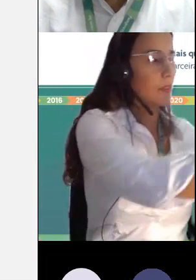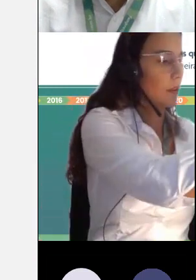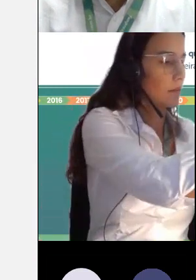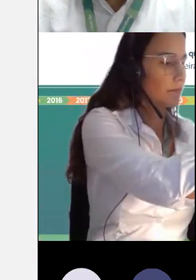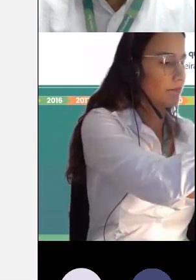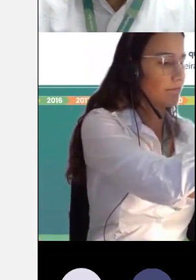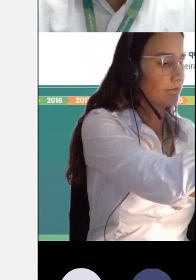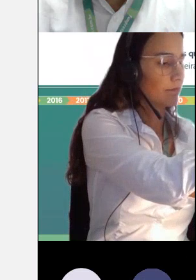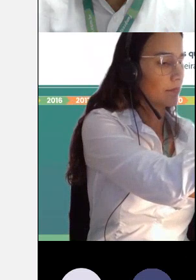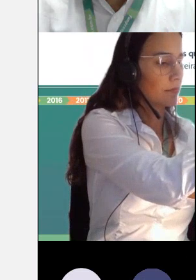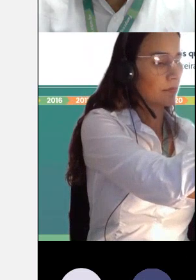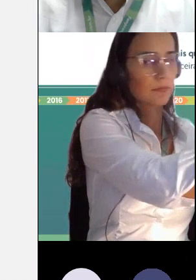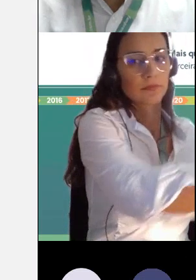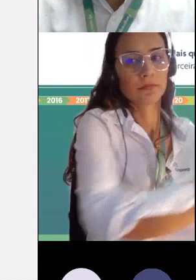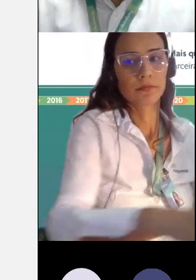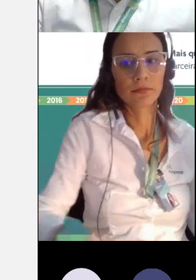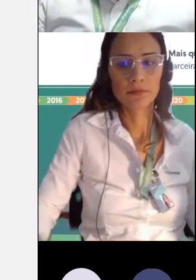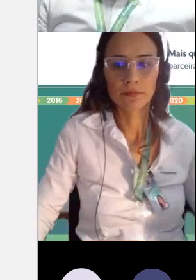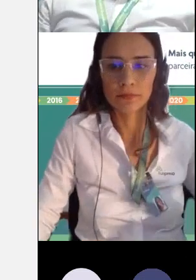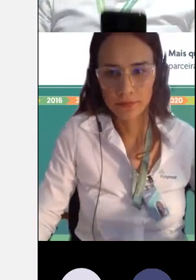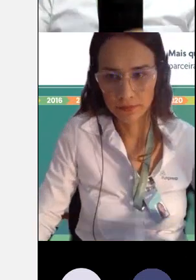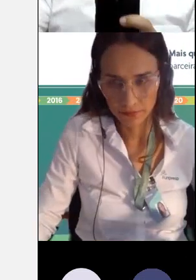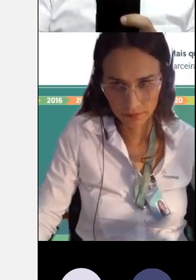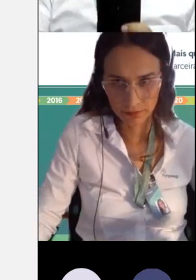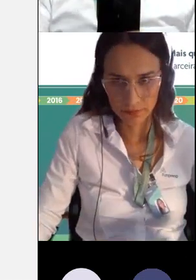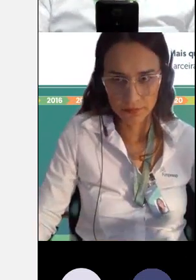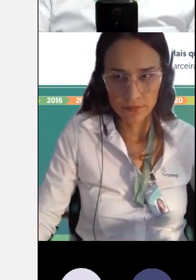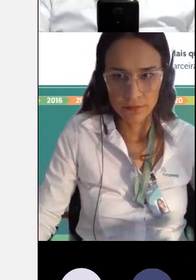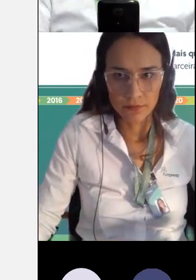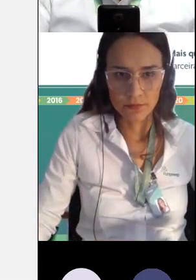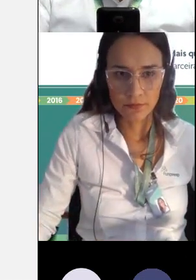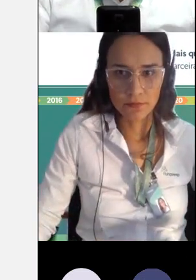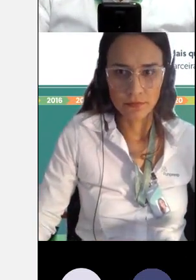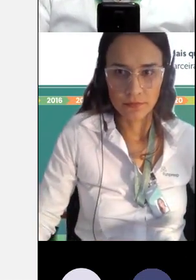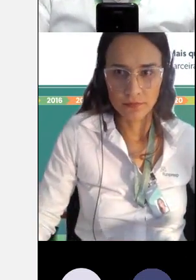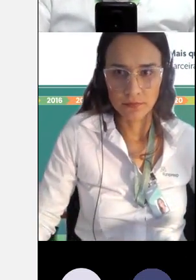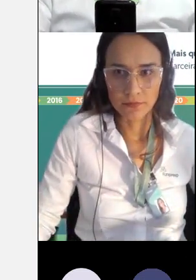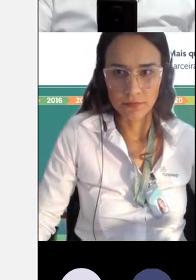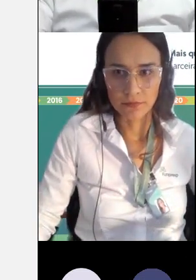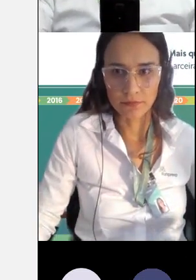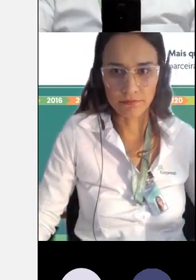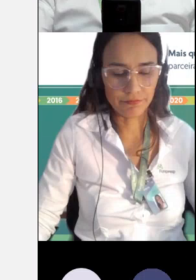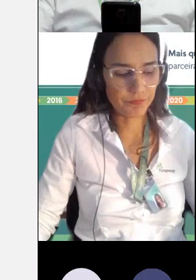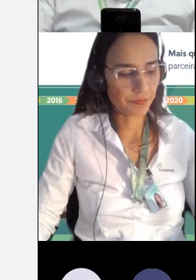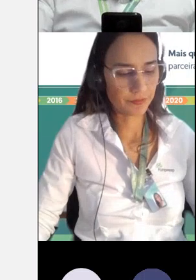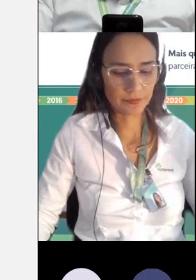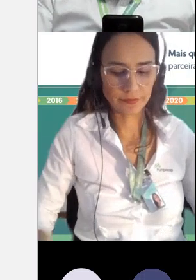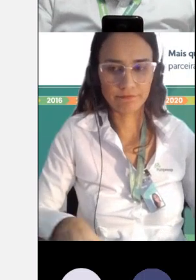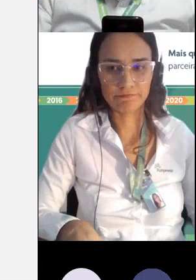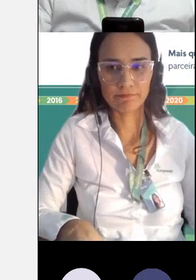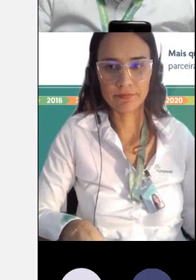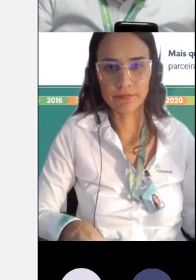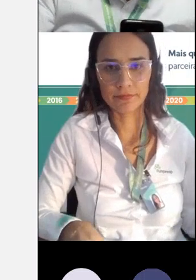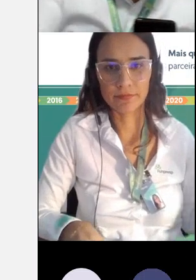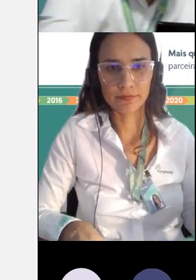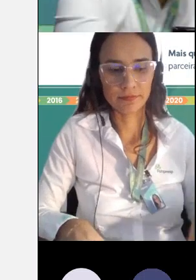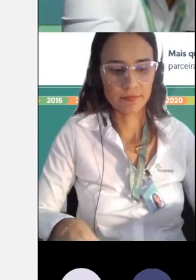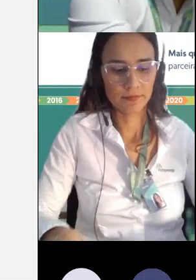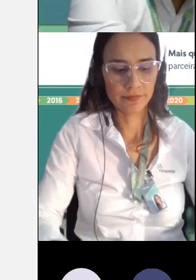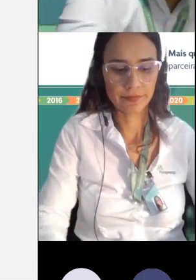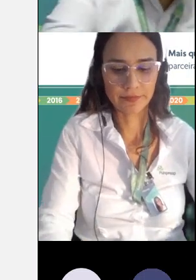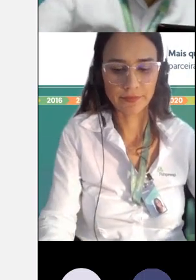ao RPPS. Por que eu disse base de contribuição e não remuneração necessariamente, né? Porque de repente você